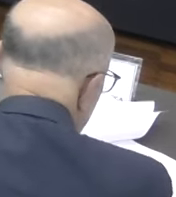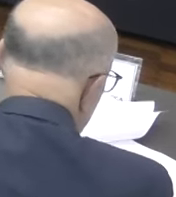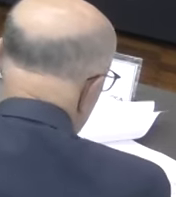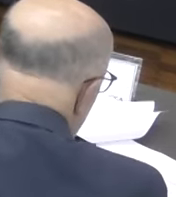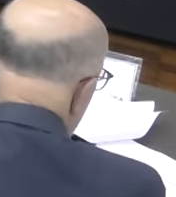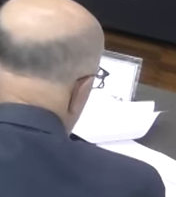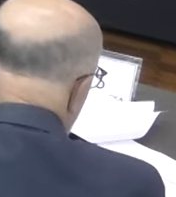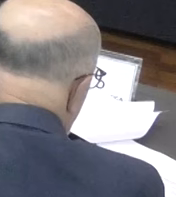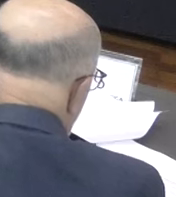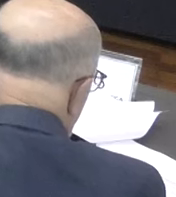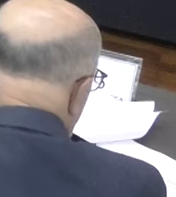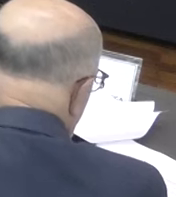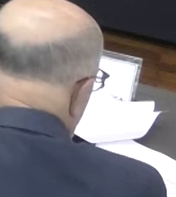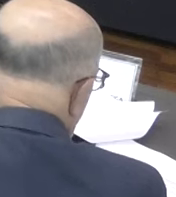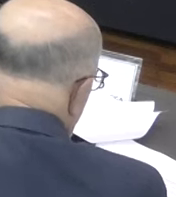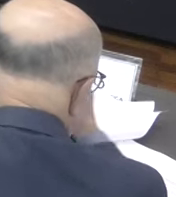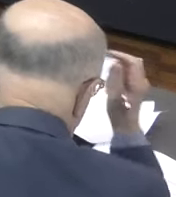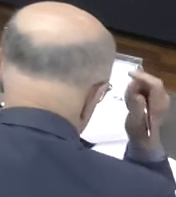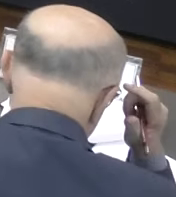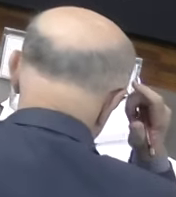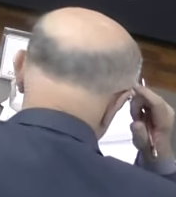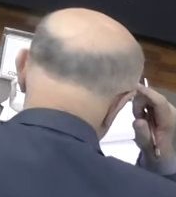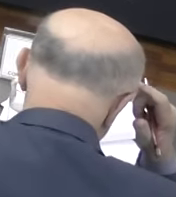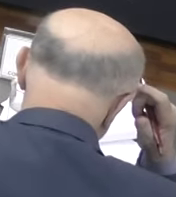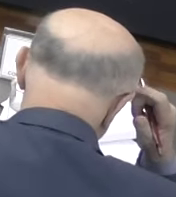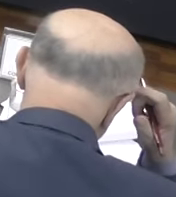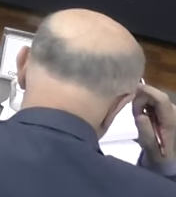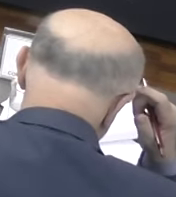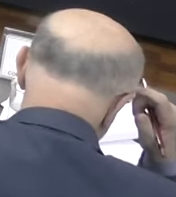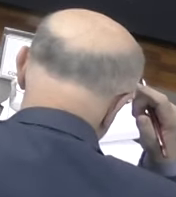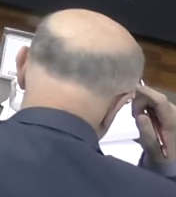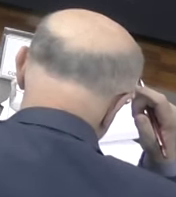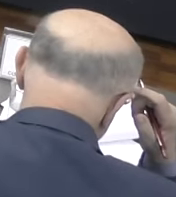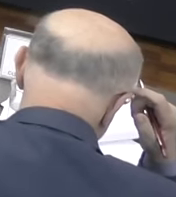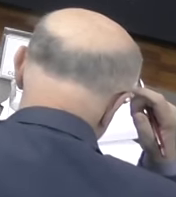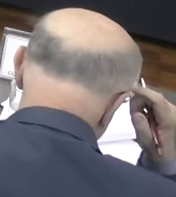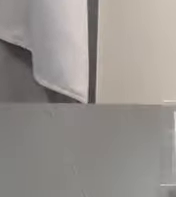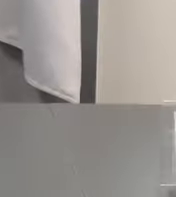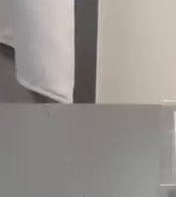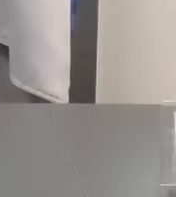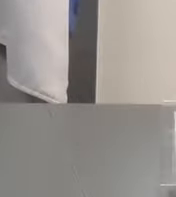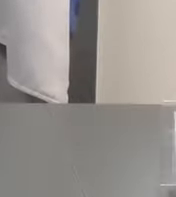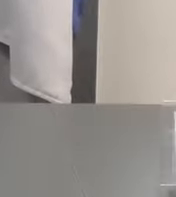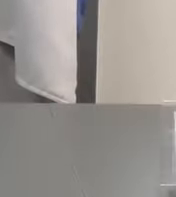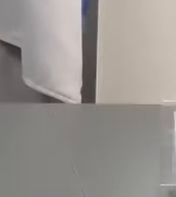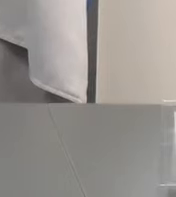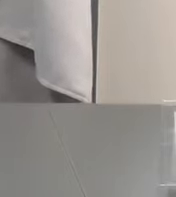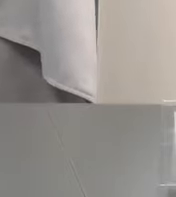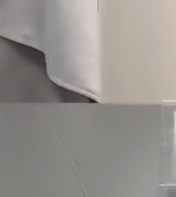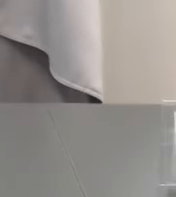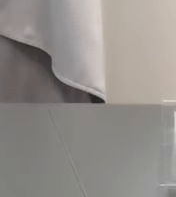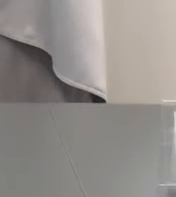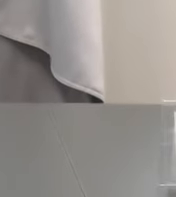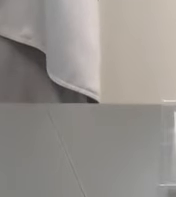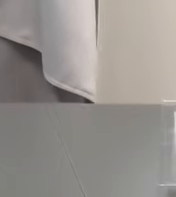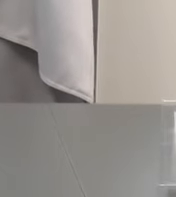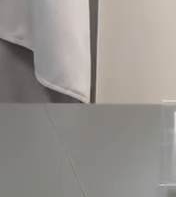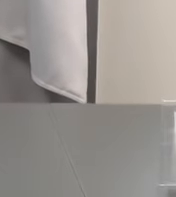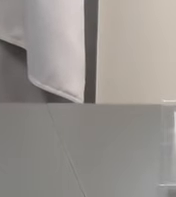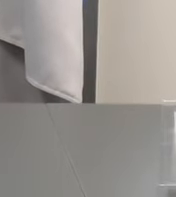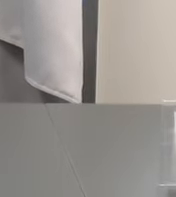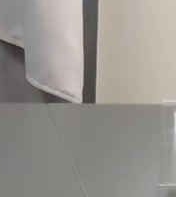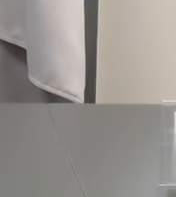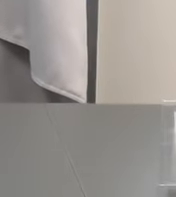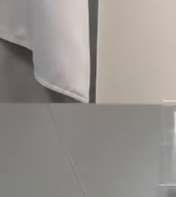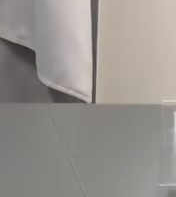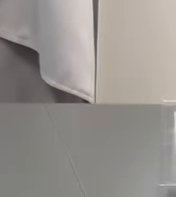autoria do deputado Rodrigo Amorim, que veda o desconto de contribuição sindical na folha de pagamento de servidores públicos no Estado do Rio de Janeiro. O parecer do deputado Fred